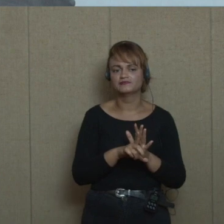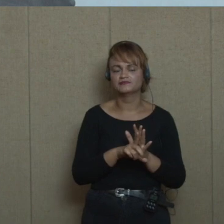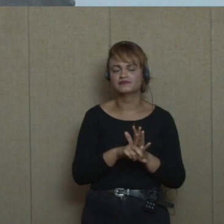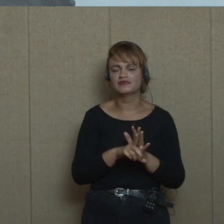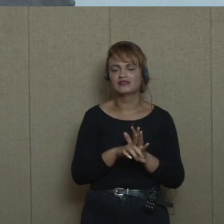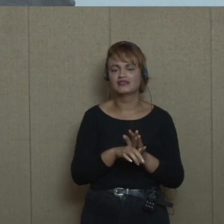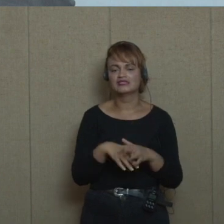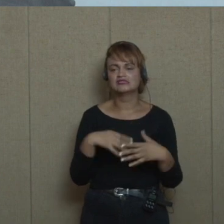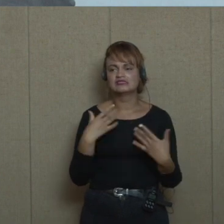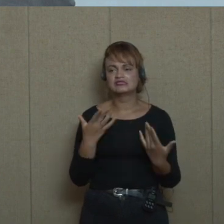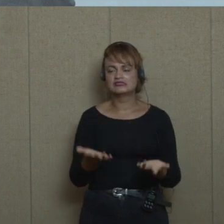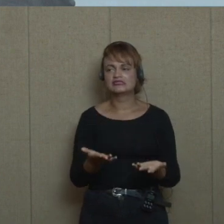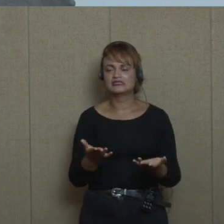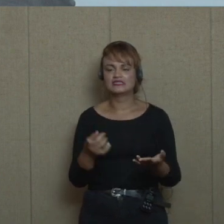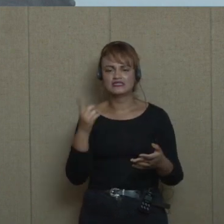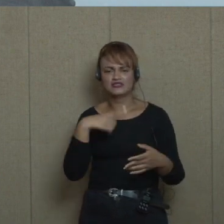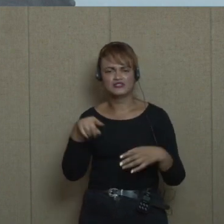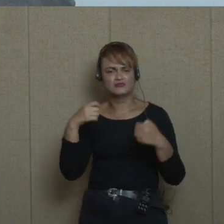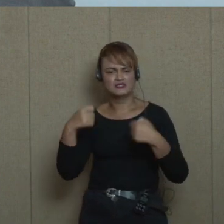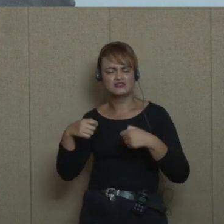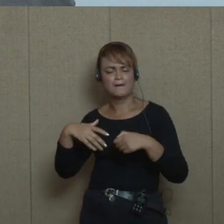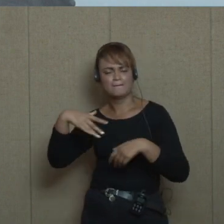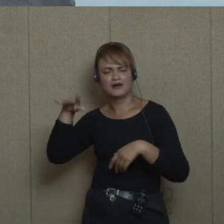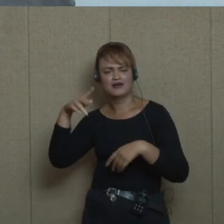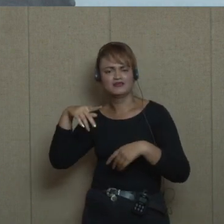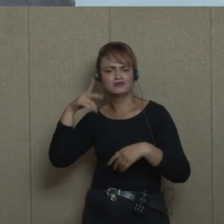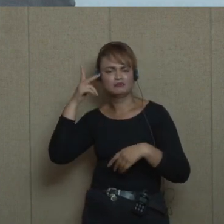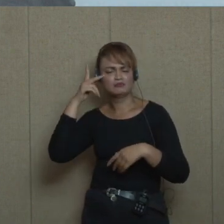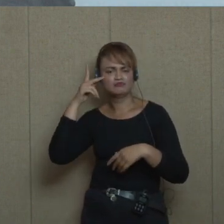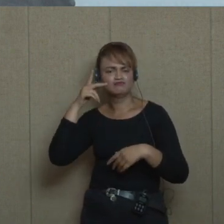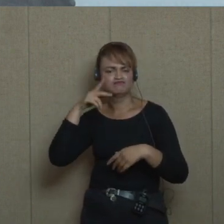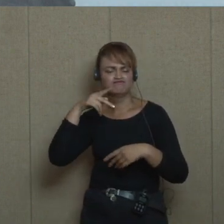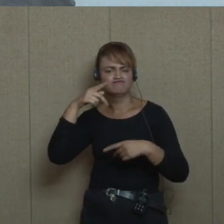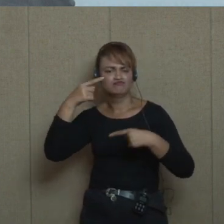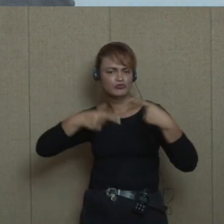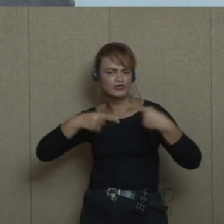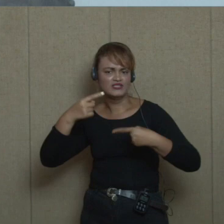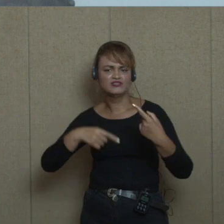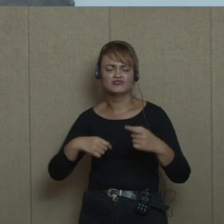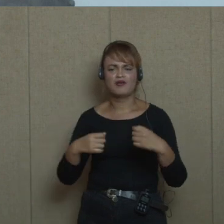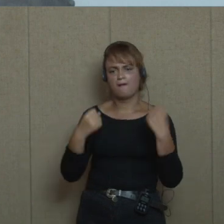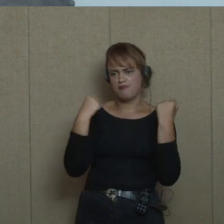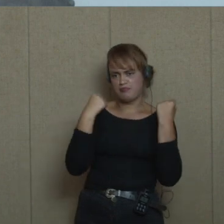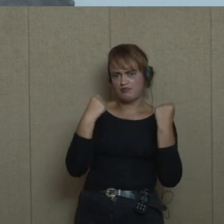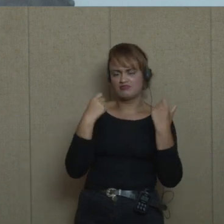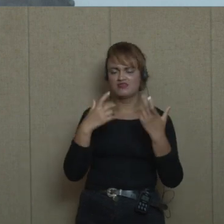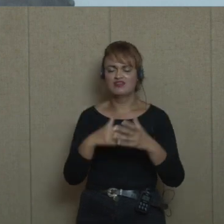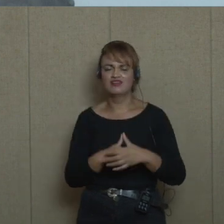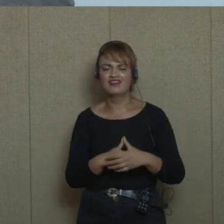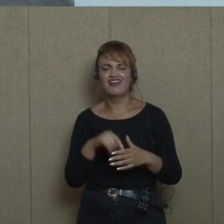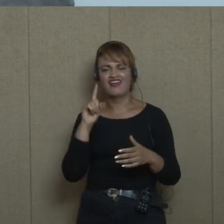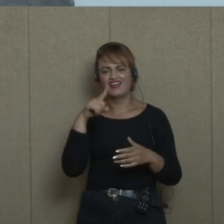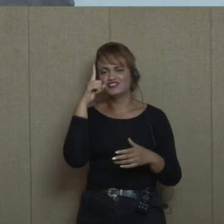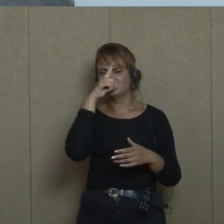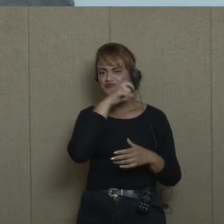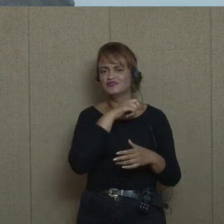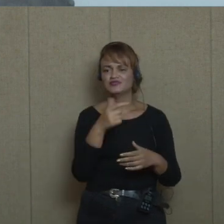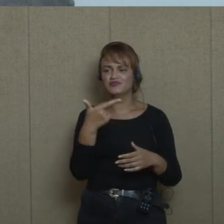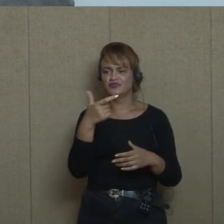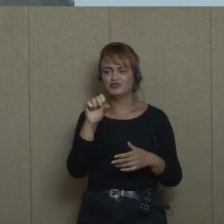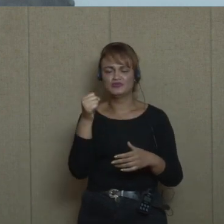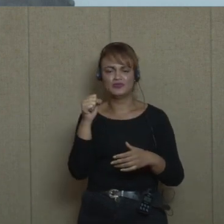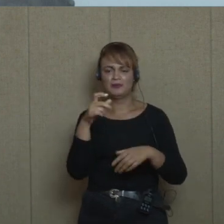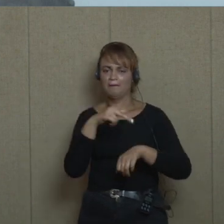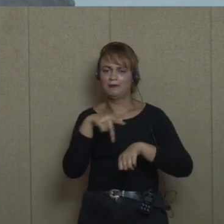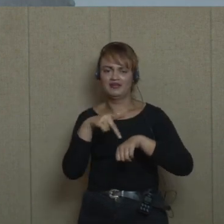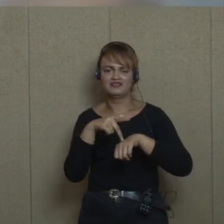Será que queremos que seja mais política, que tenha mais poder? Então, já é difícil sendo 28. Então,